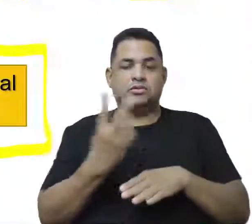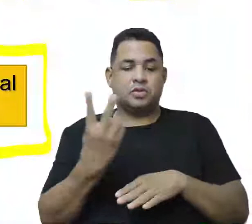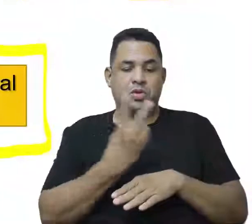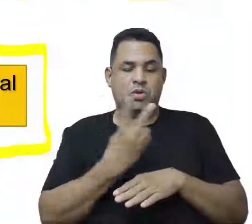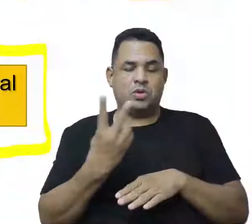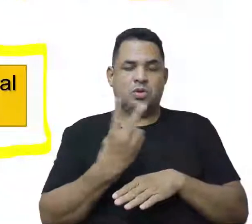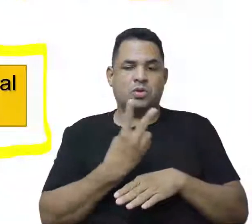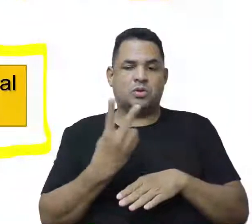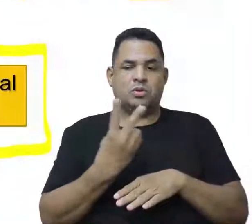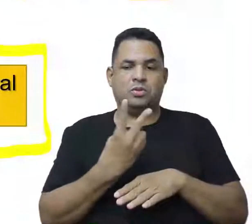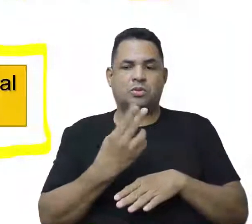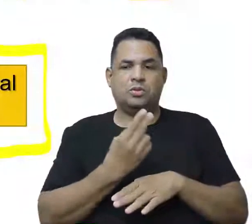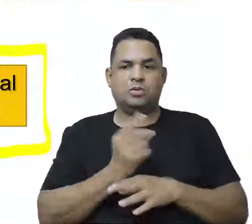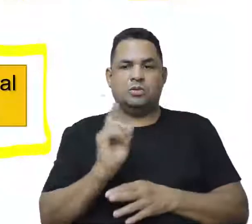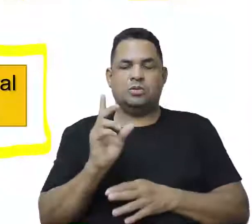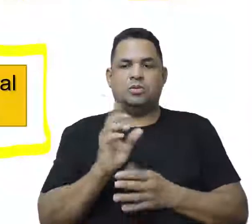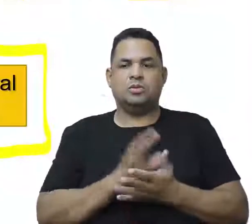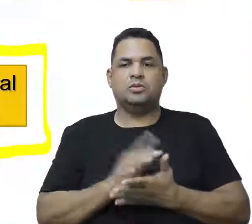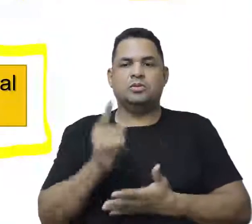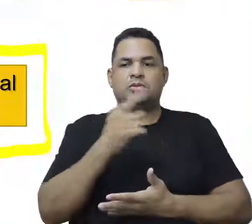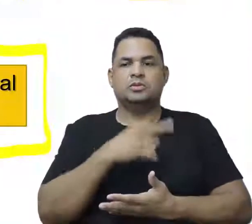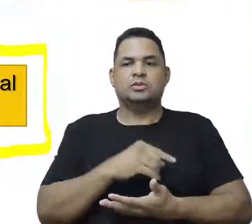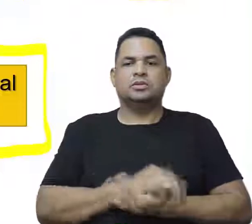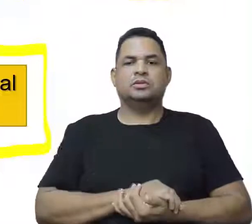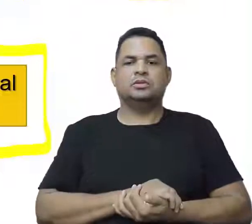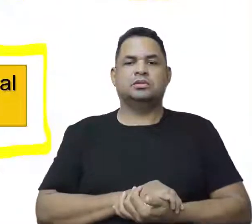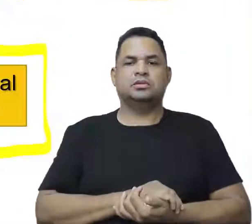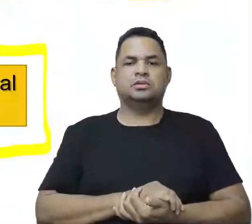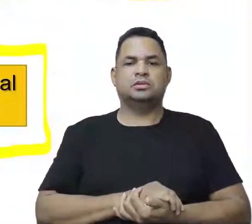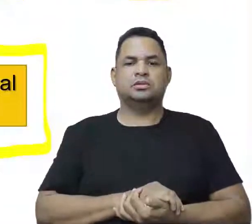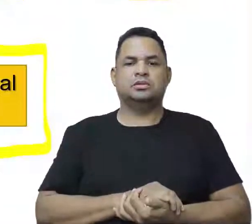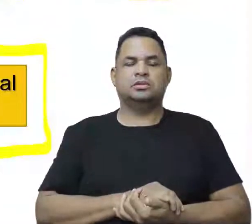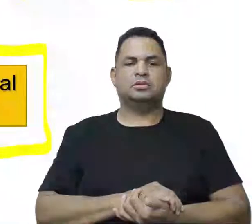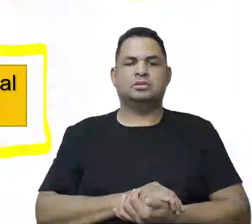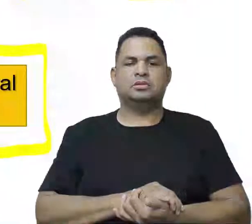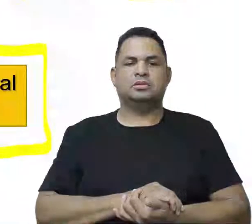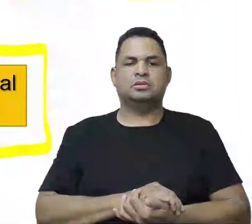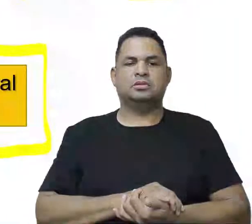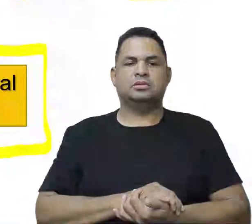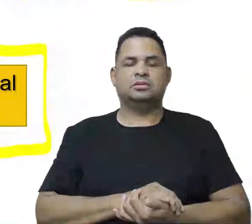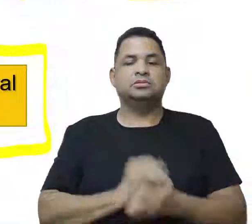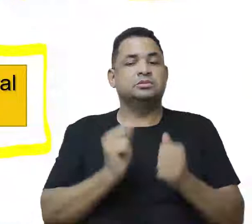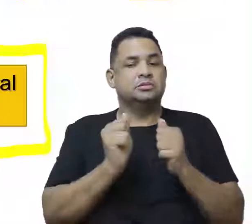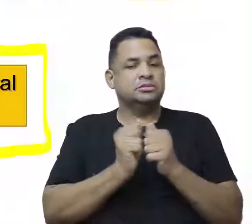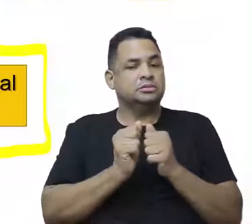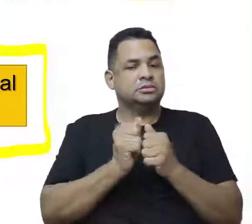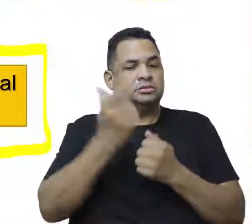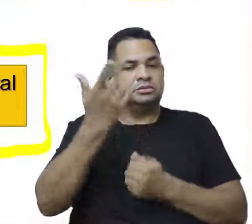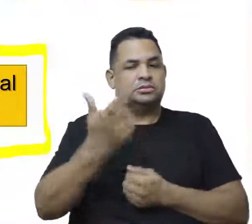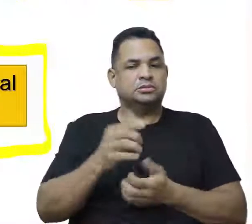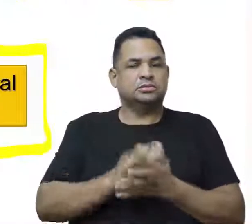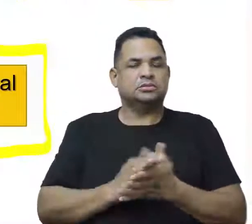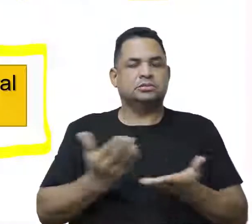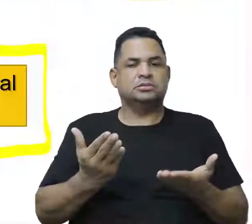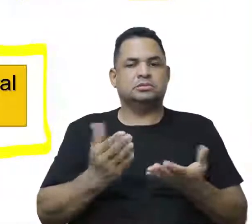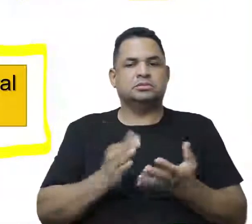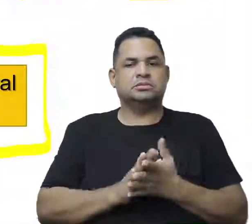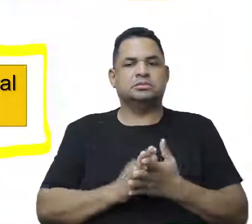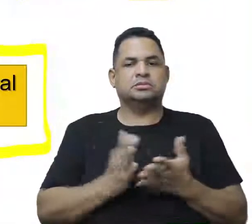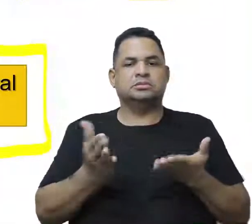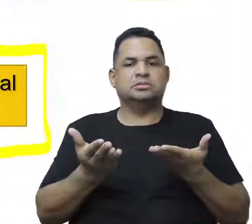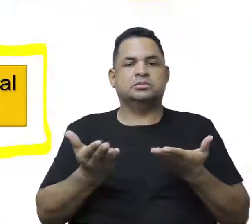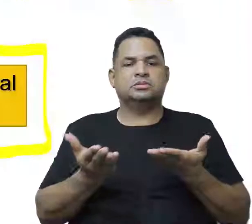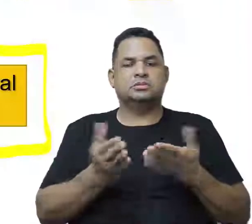ali o círculo e ninguém entra. Exato, pode ver que eles estão até aproximados ali, né? Fechando aquele momento